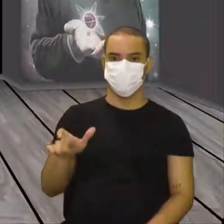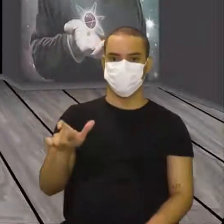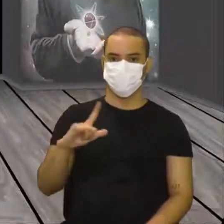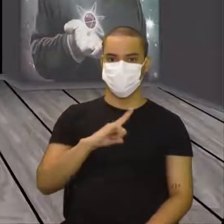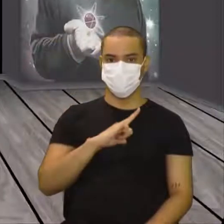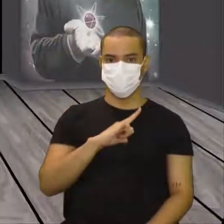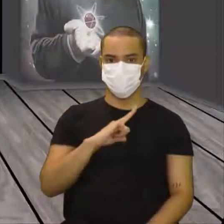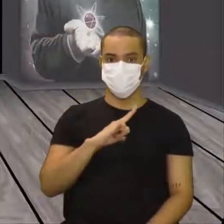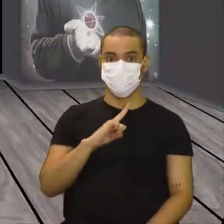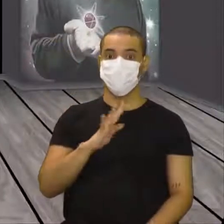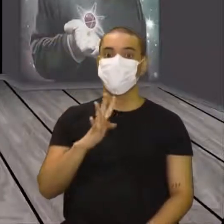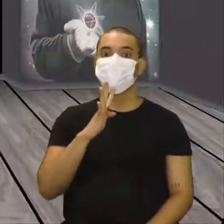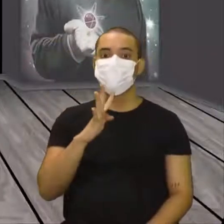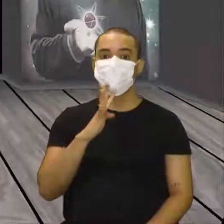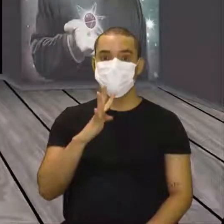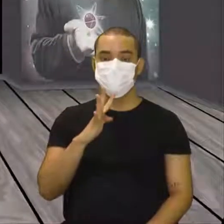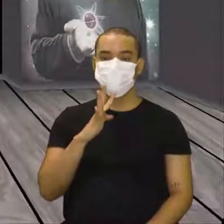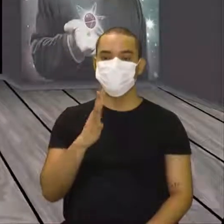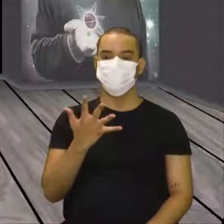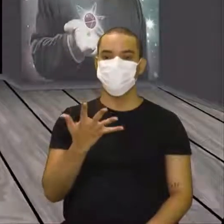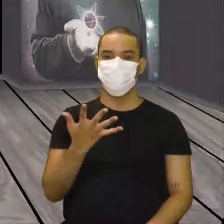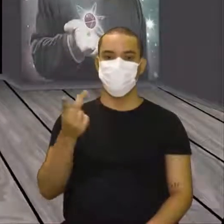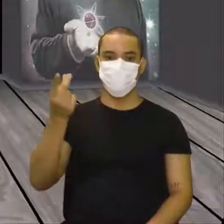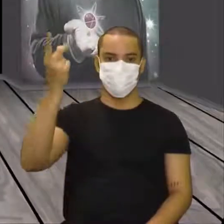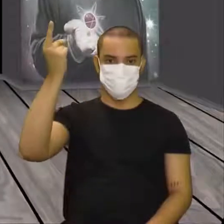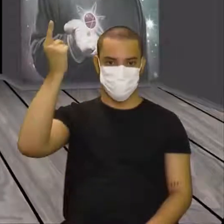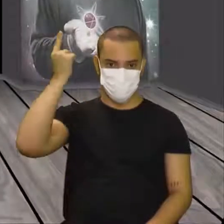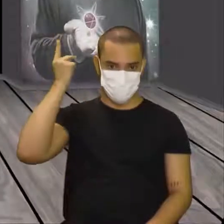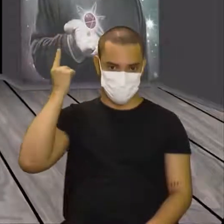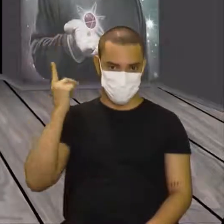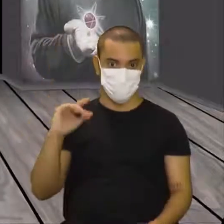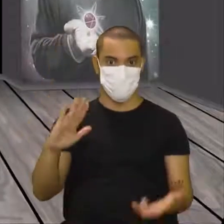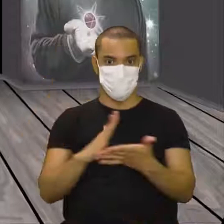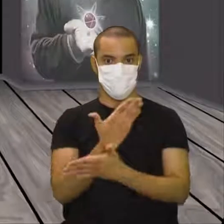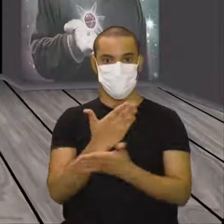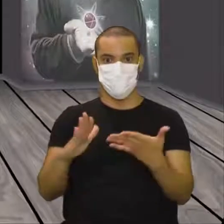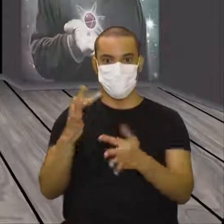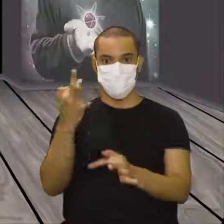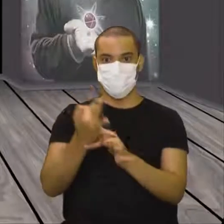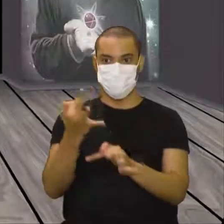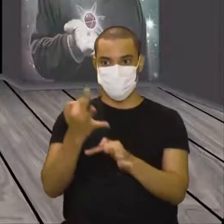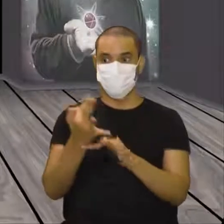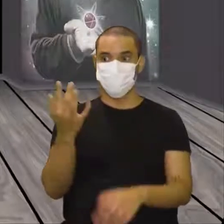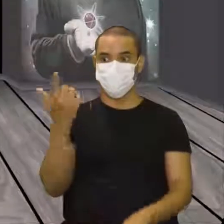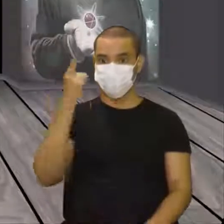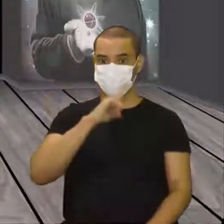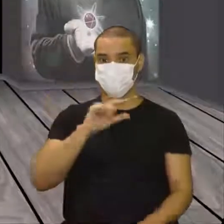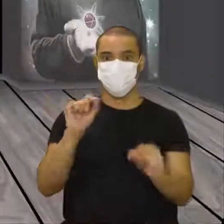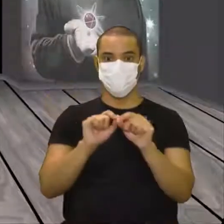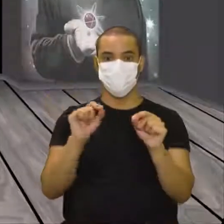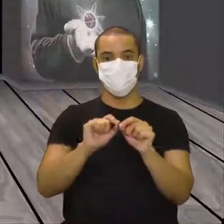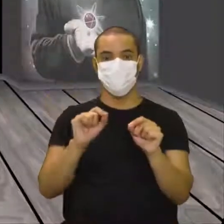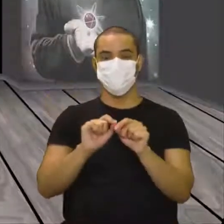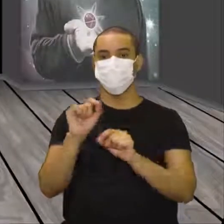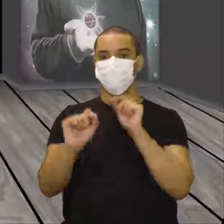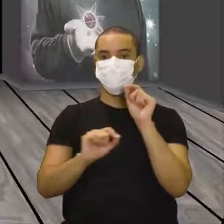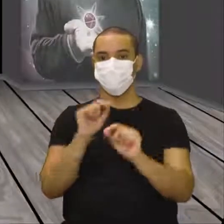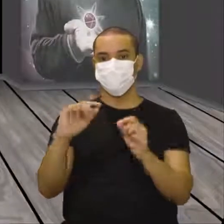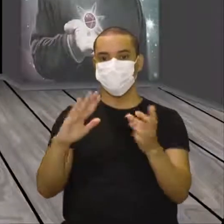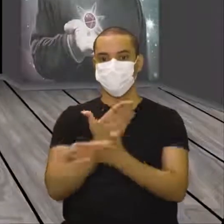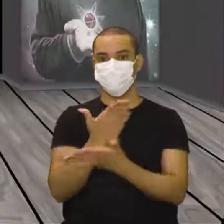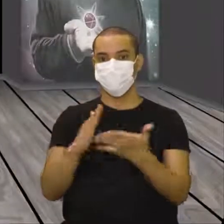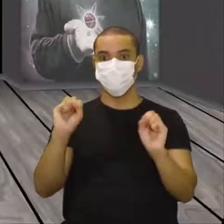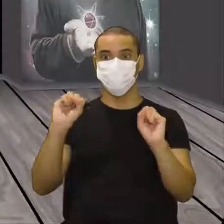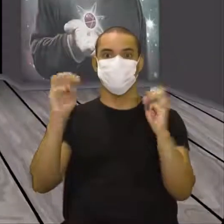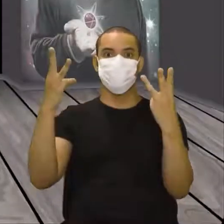quem tinha conhecimento, né, antigamente de algumas situações de física, conseguia fazer algumas... Show